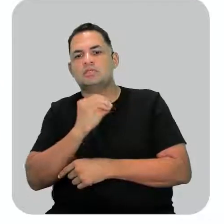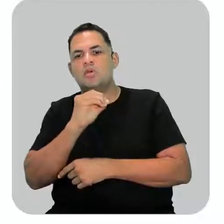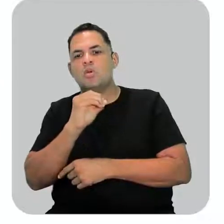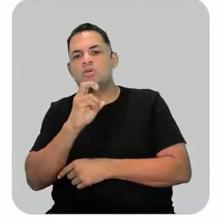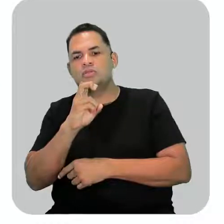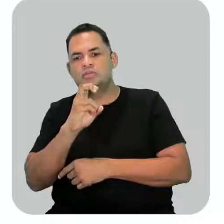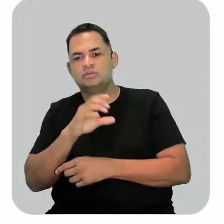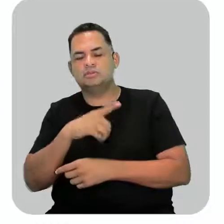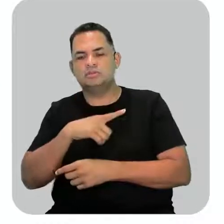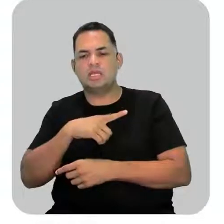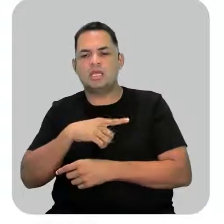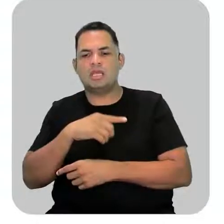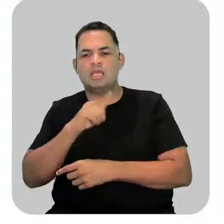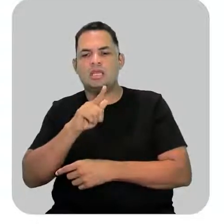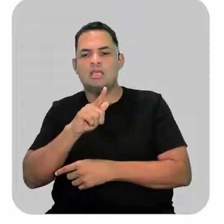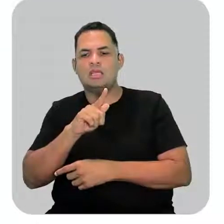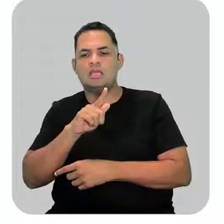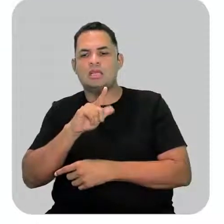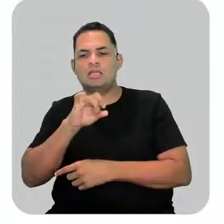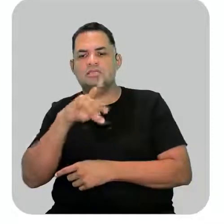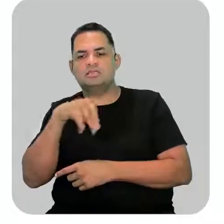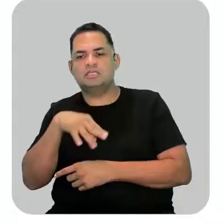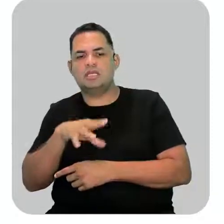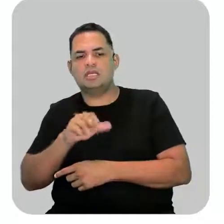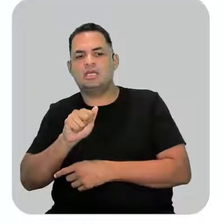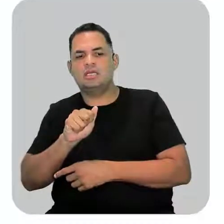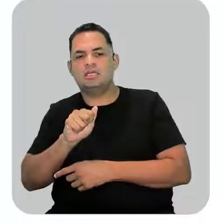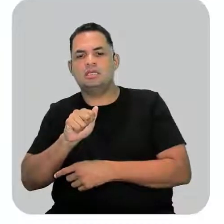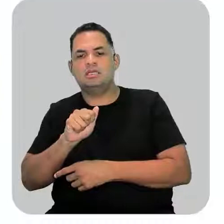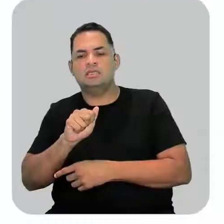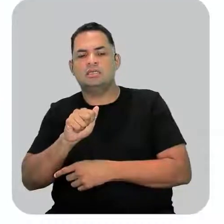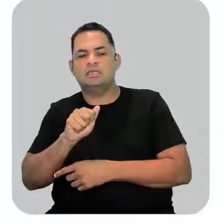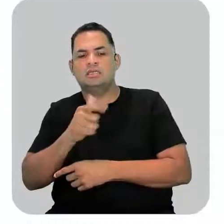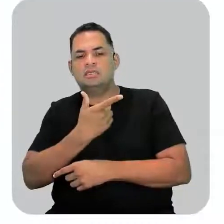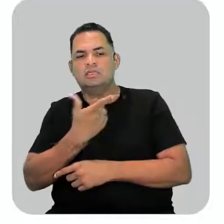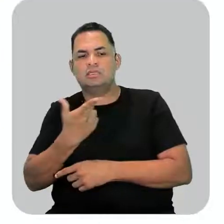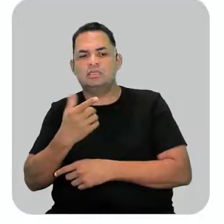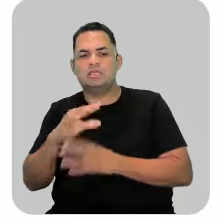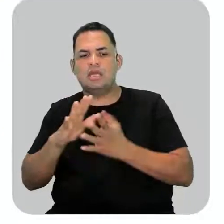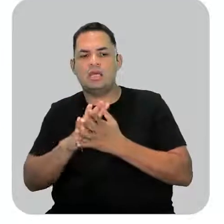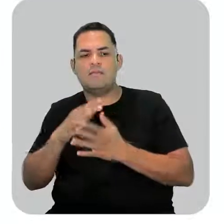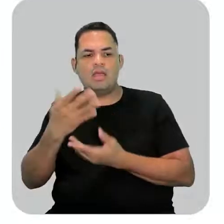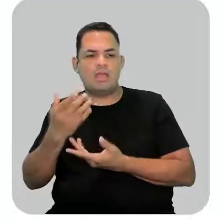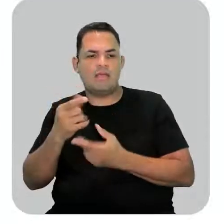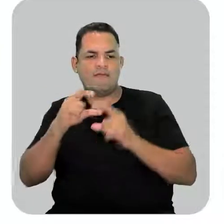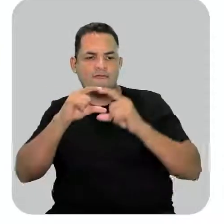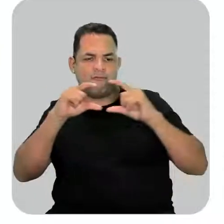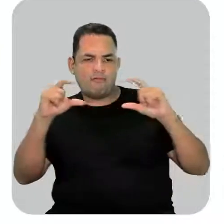E nós também temos a glicerina, que é de fórmula molecular